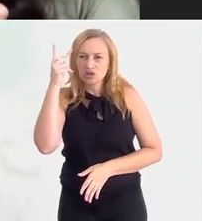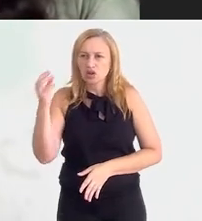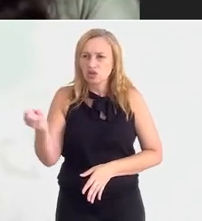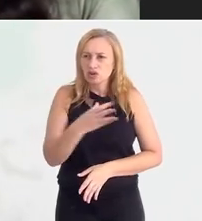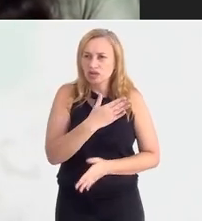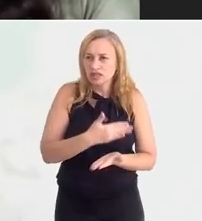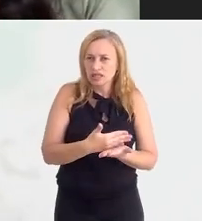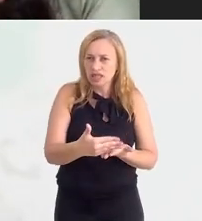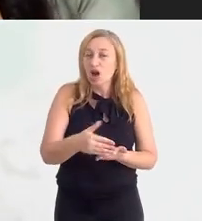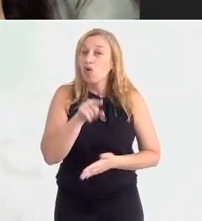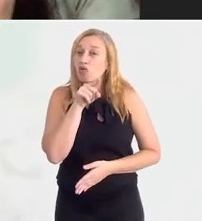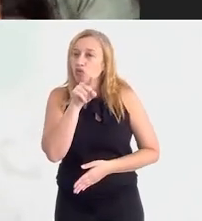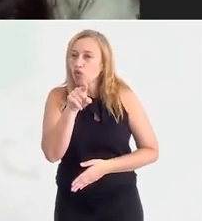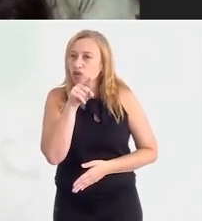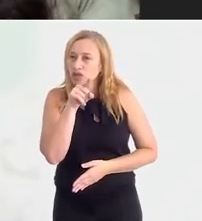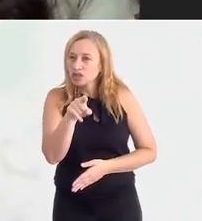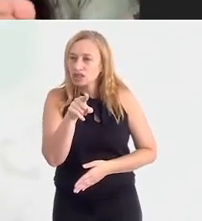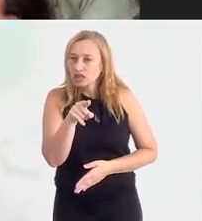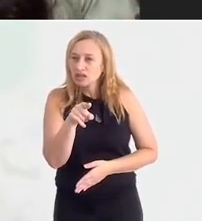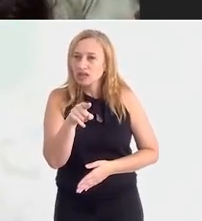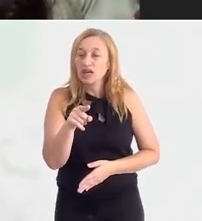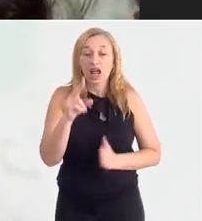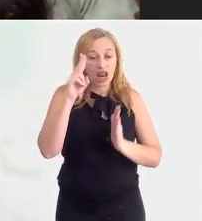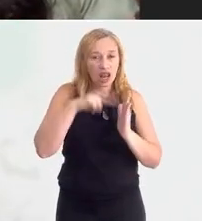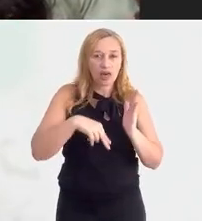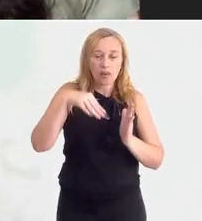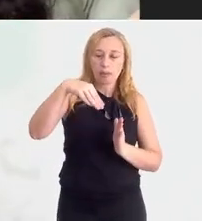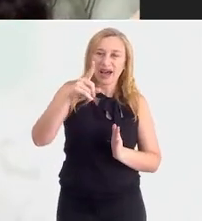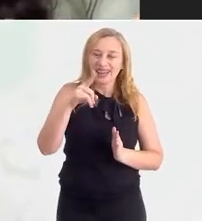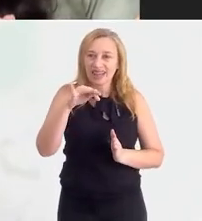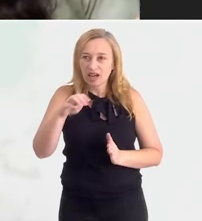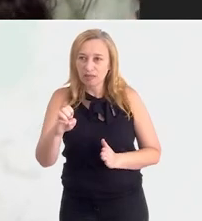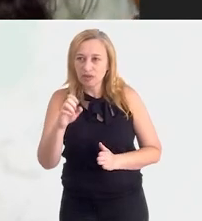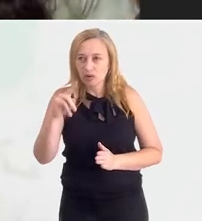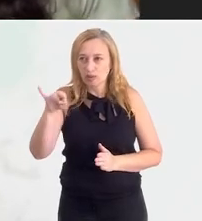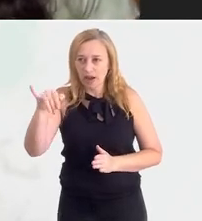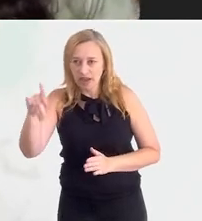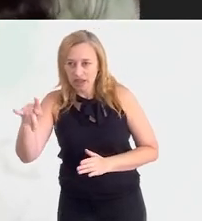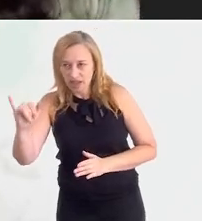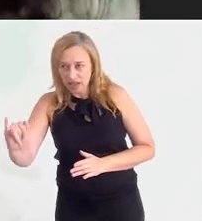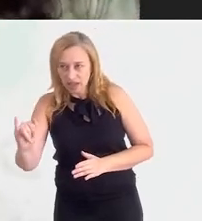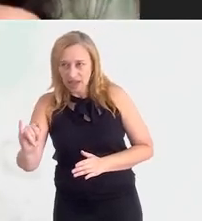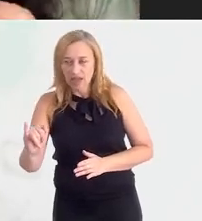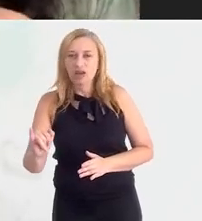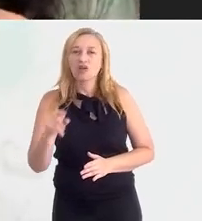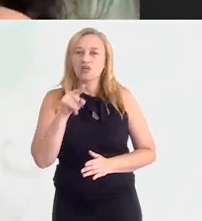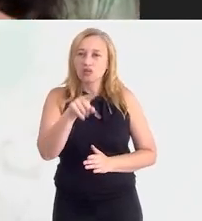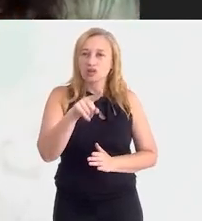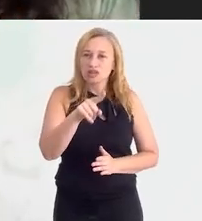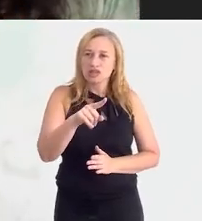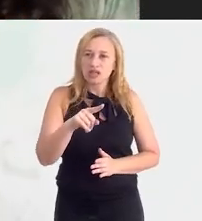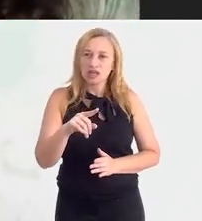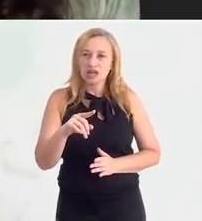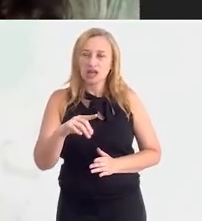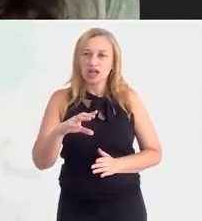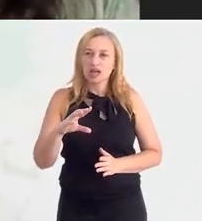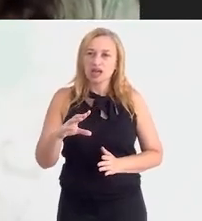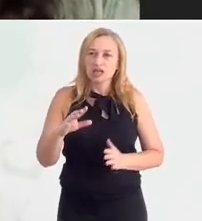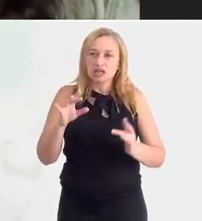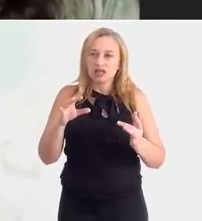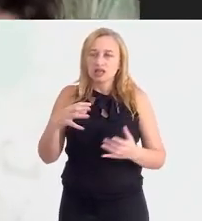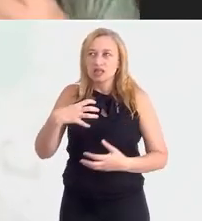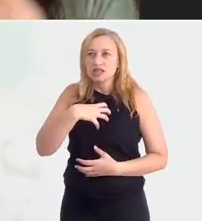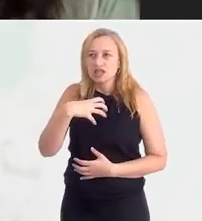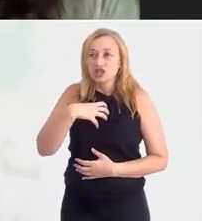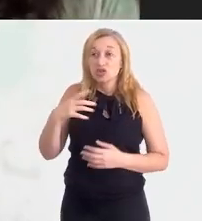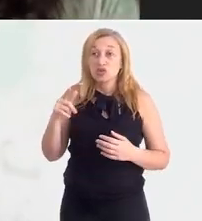nova história. Você leu Madame Bovary, você se apaixonou, você se identificou muito com aquela mulher que tinha um sonho, e